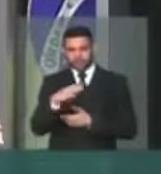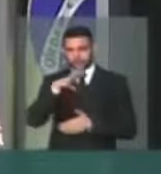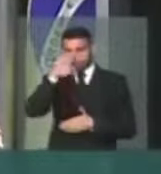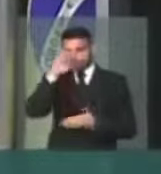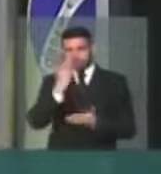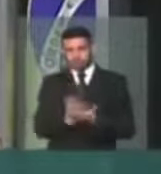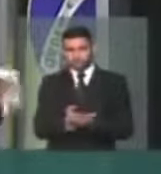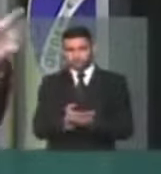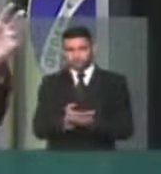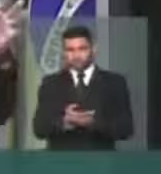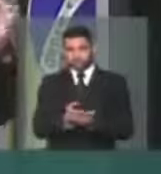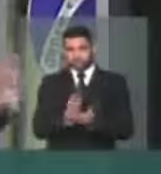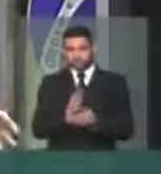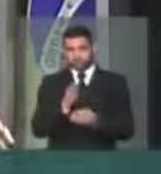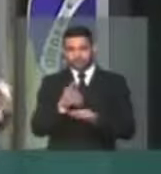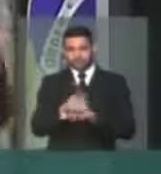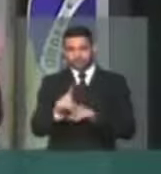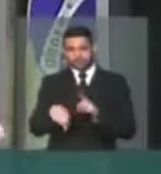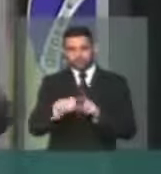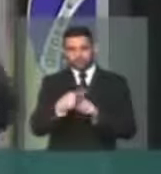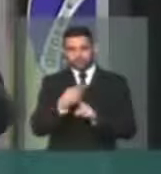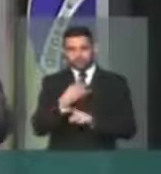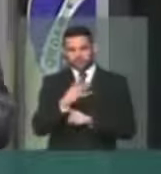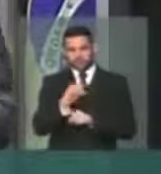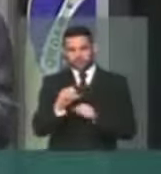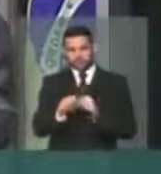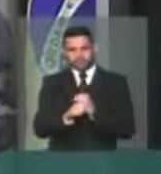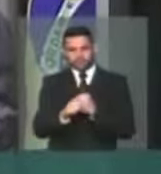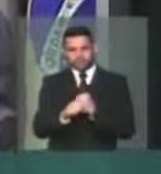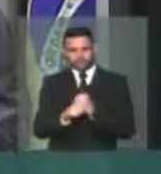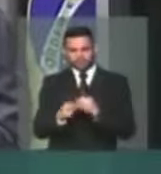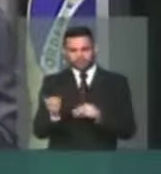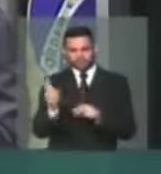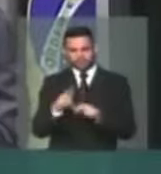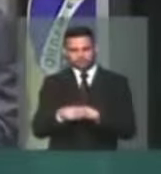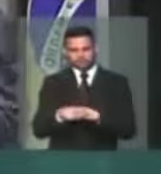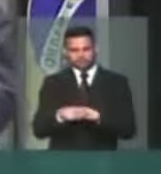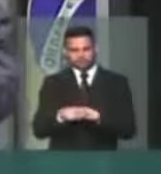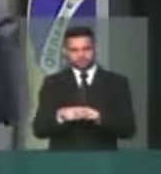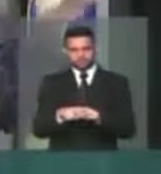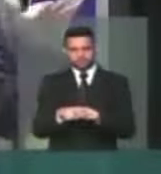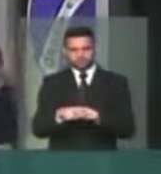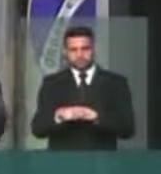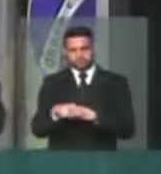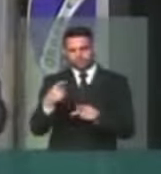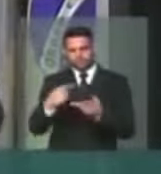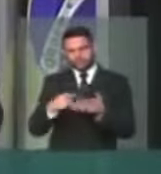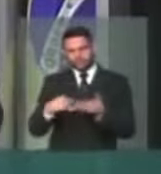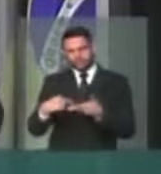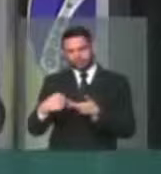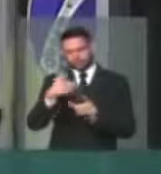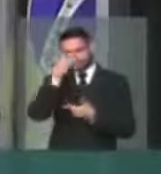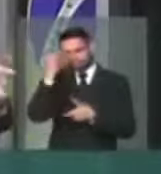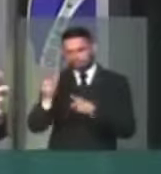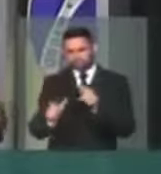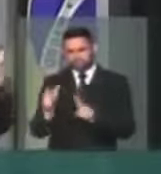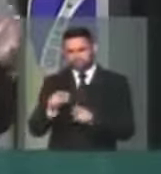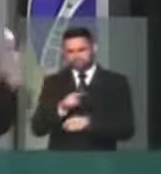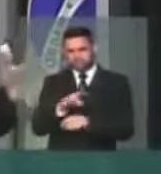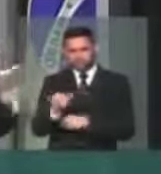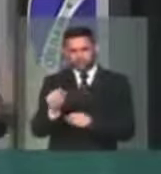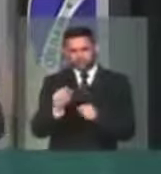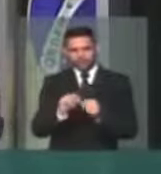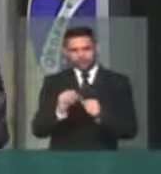acreditou, e foram mais de 40 anos de detenção. Aliás, outros também. Que o senhor